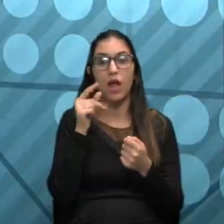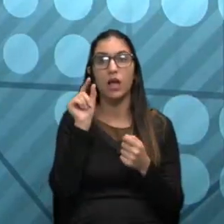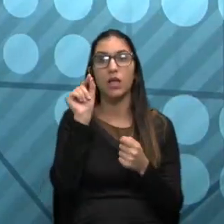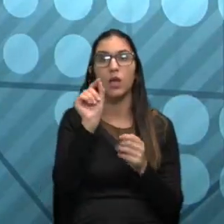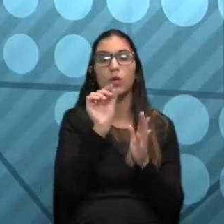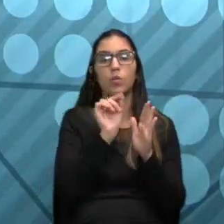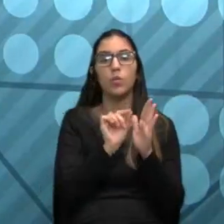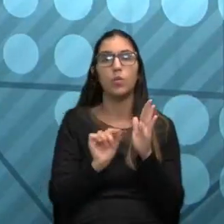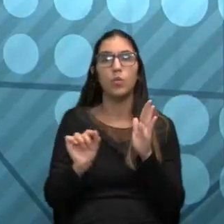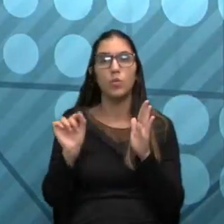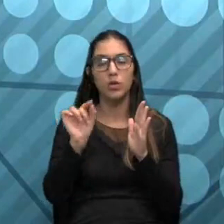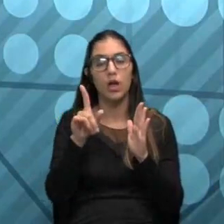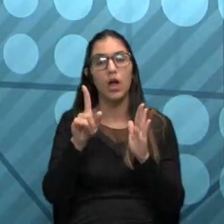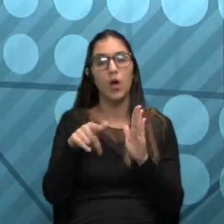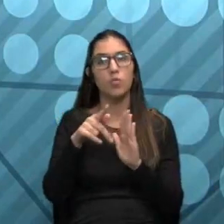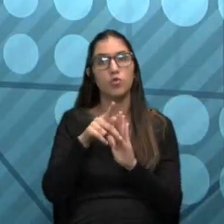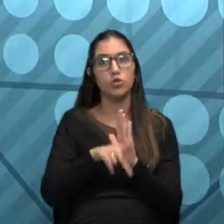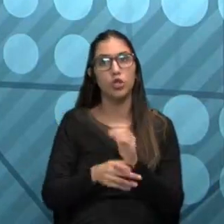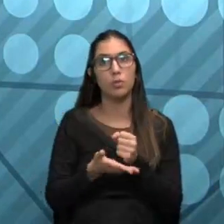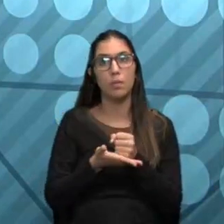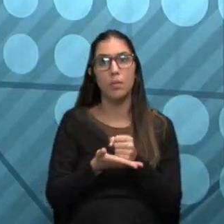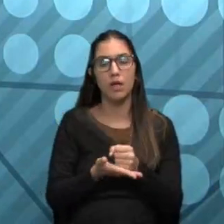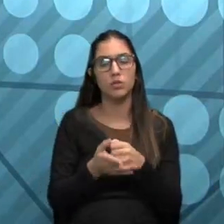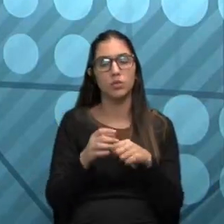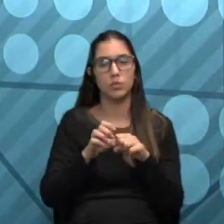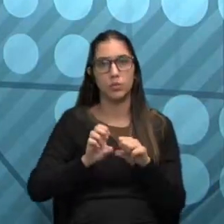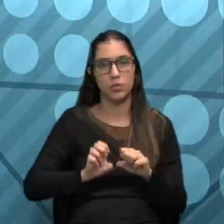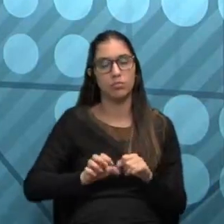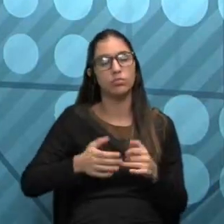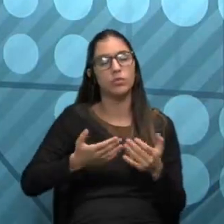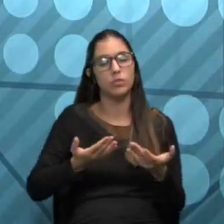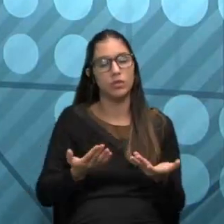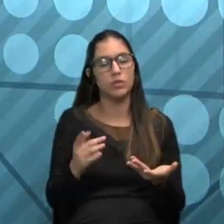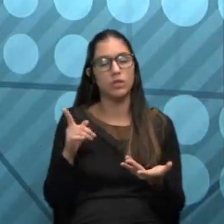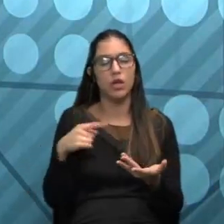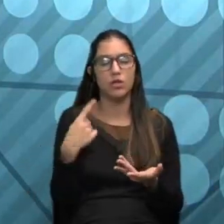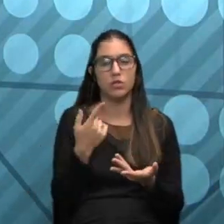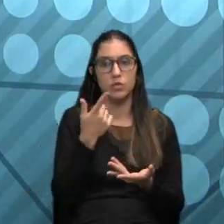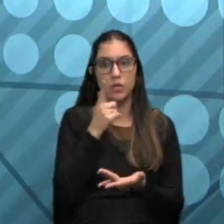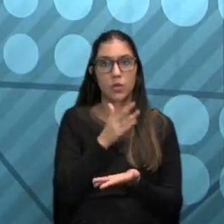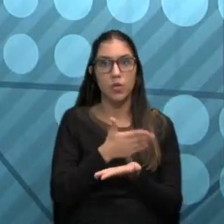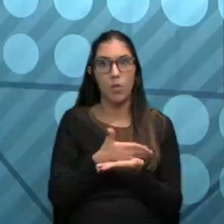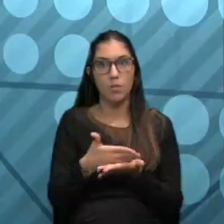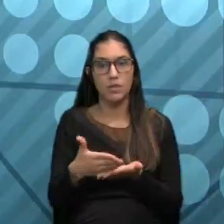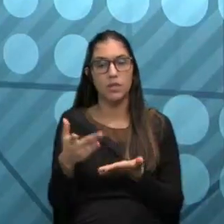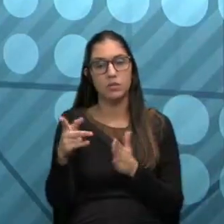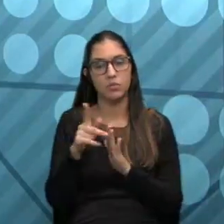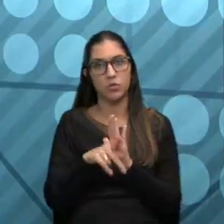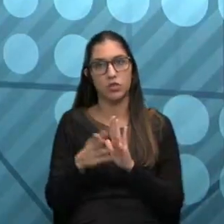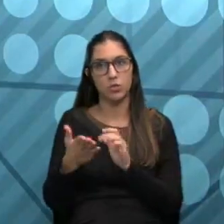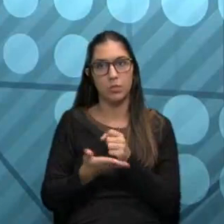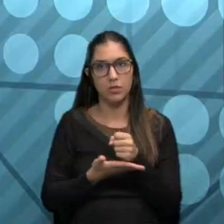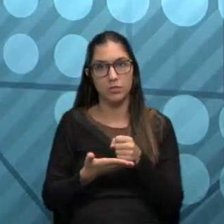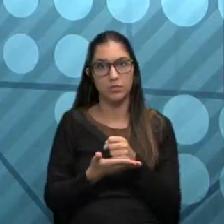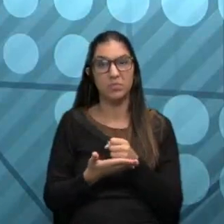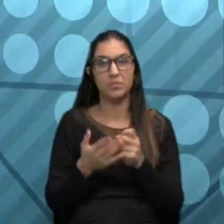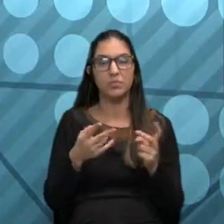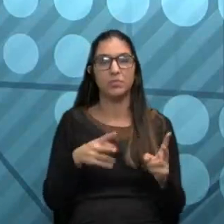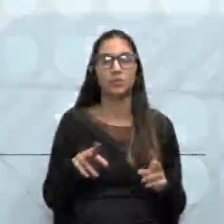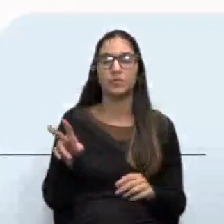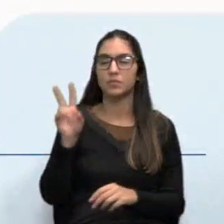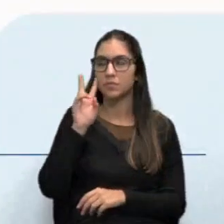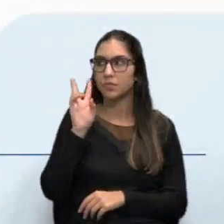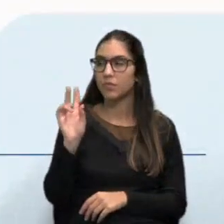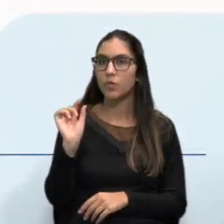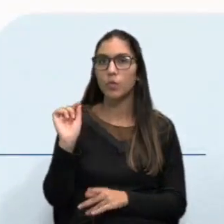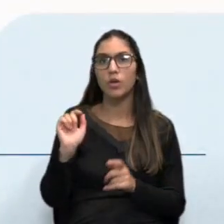quê. Então esse é o projeto básico e estrutural, por isso que a gente vai então começar por esse projeto básico. Observando o slide, o